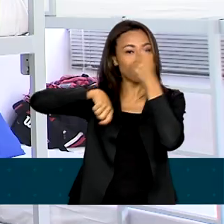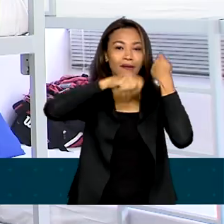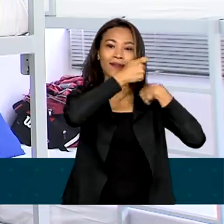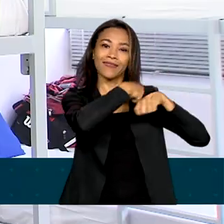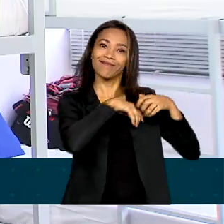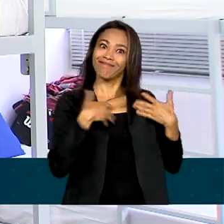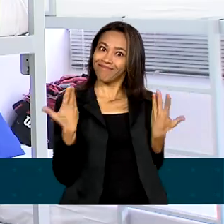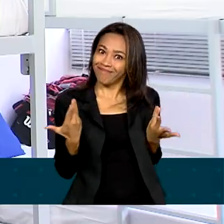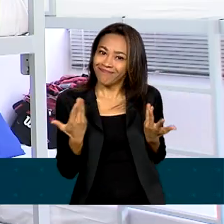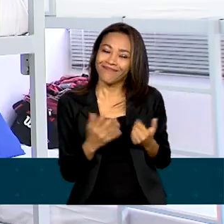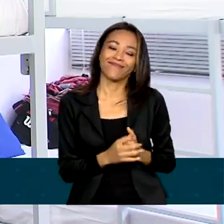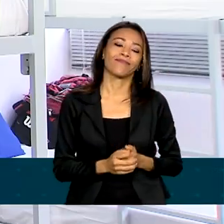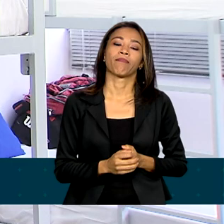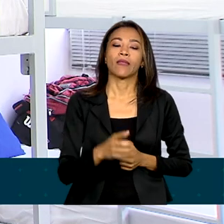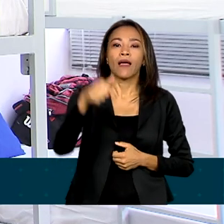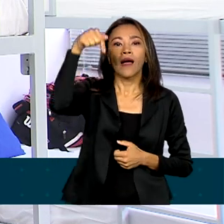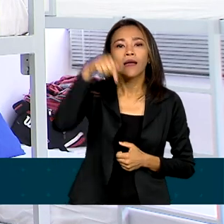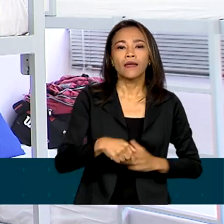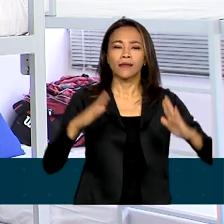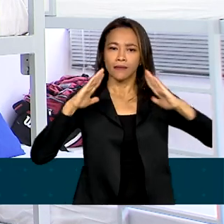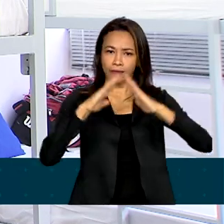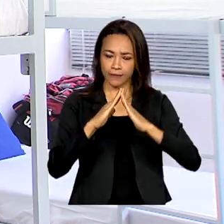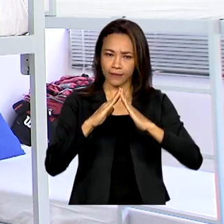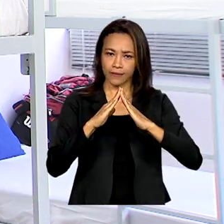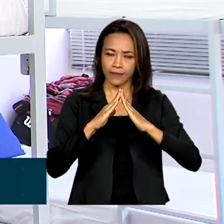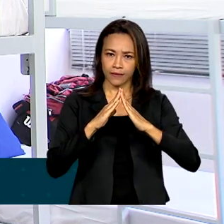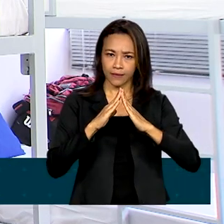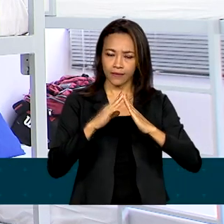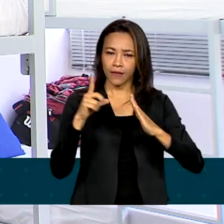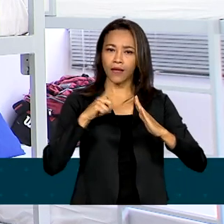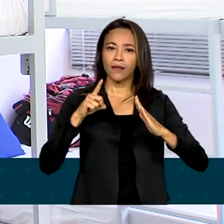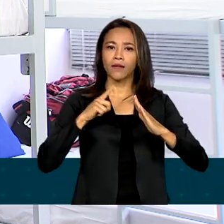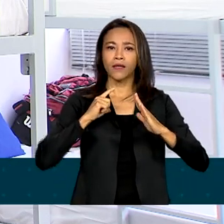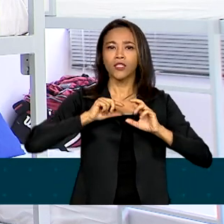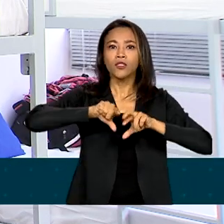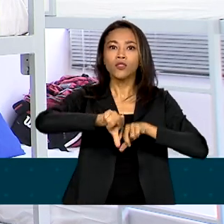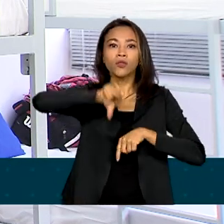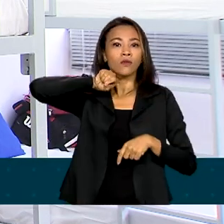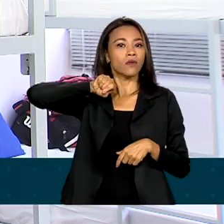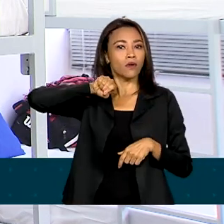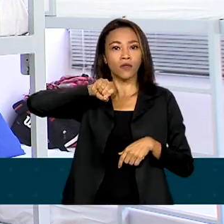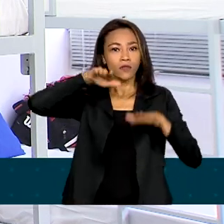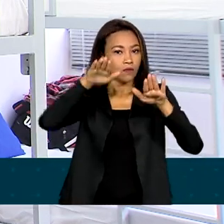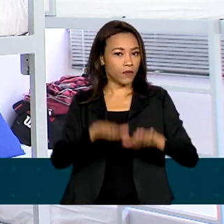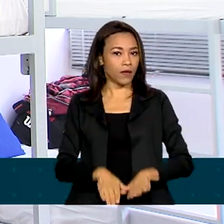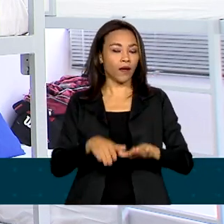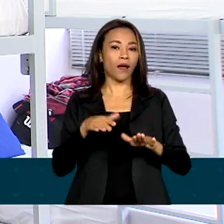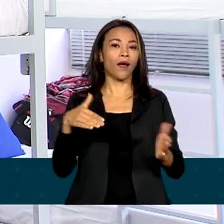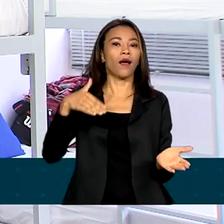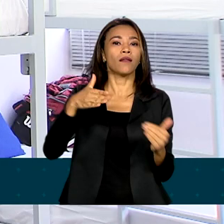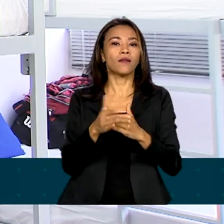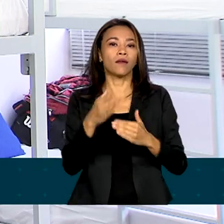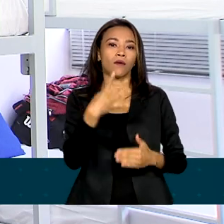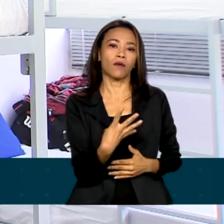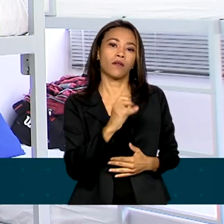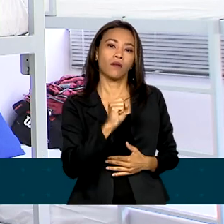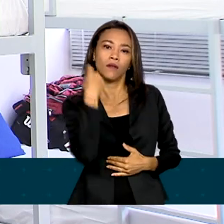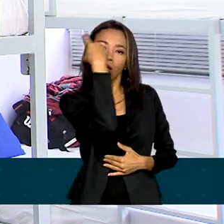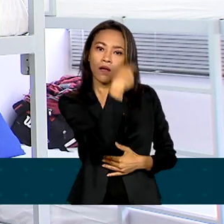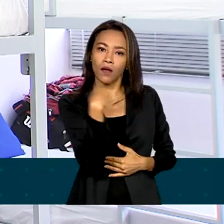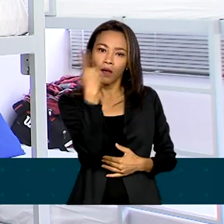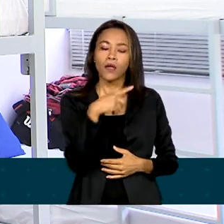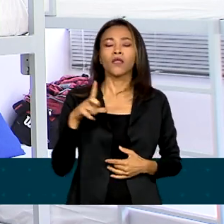cabelos. Aqui ela tem a opção de ficar até 48 horas, ter um local para